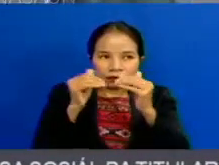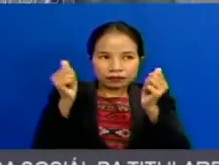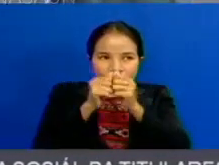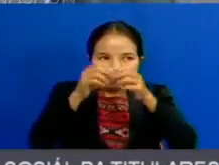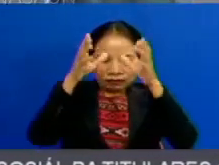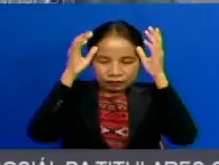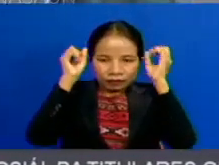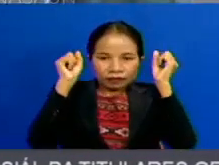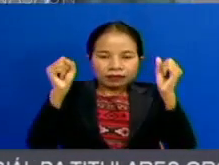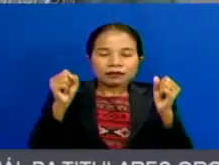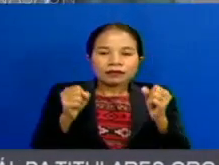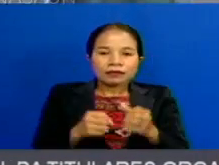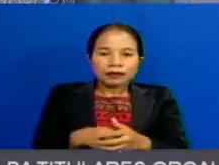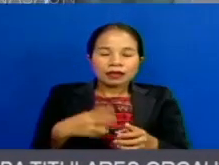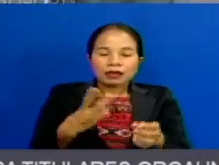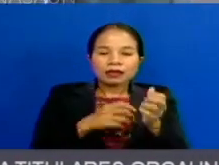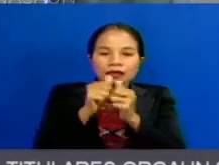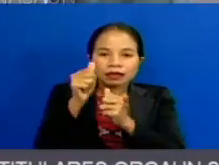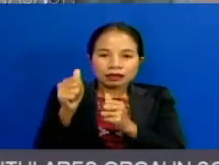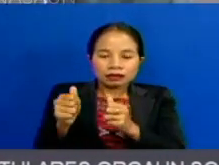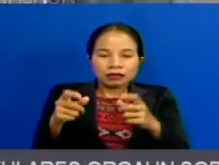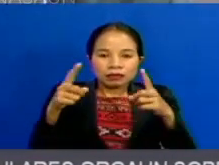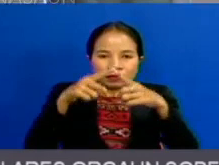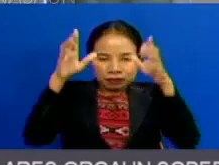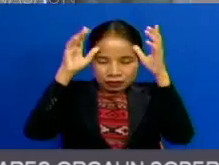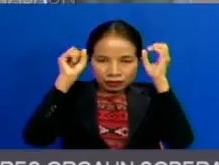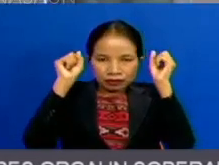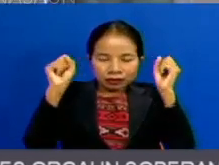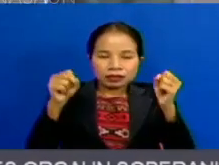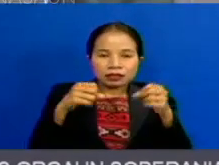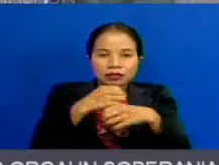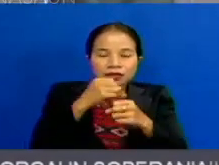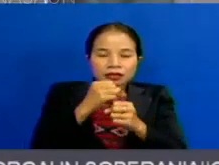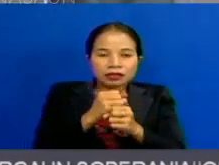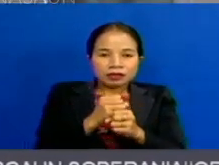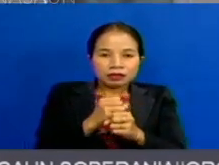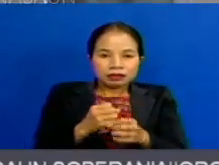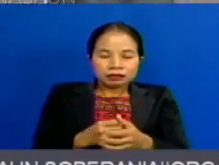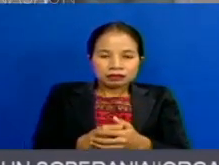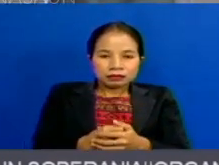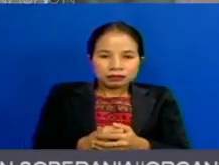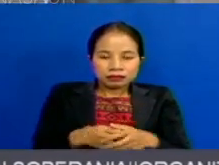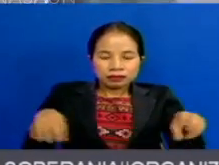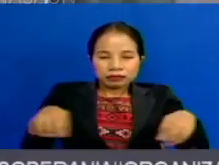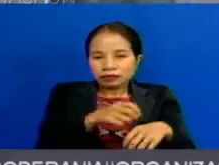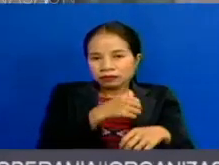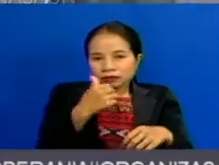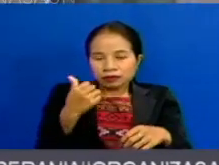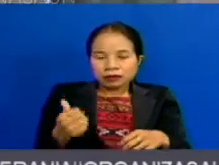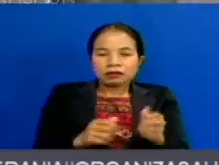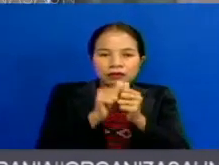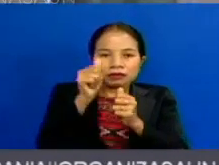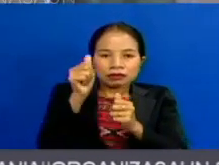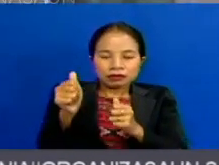presidente da república kita to relata ba nai presidente da república no serviço ne be clínico arpite halo e progresso serviço balo nomos relata ba